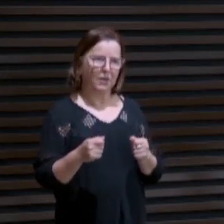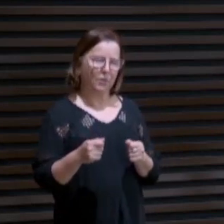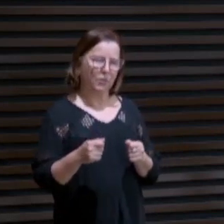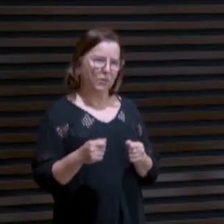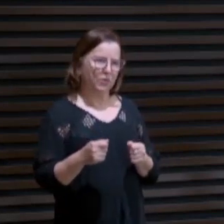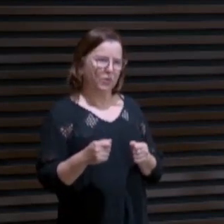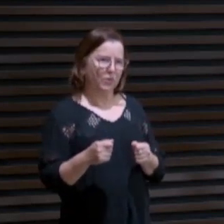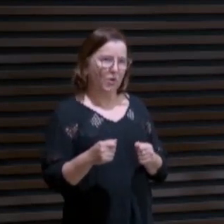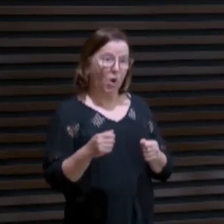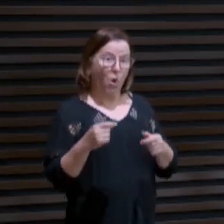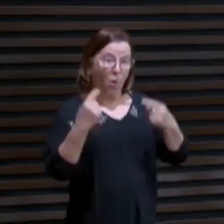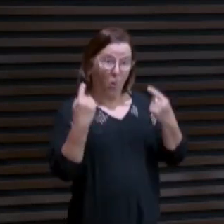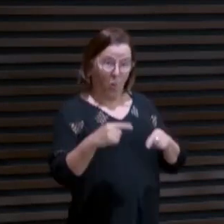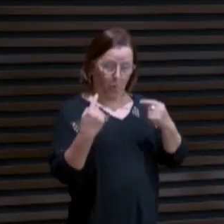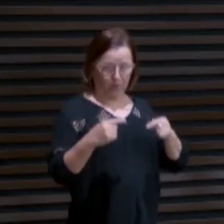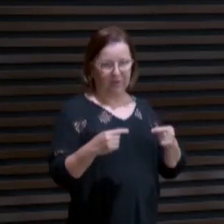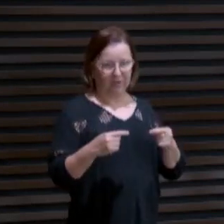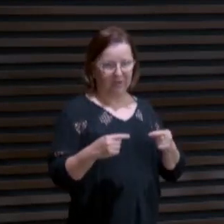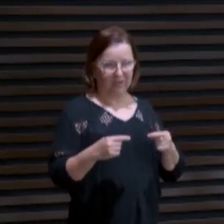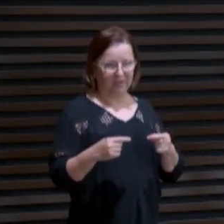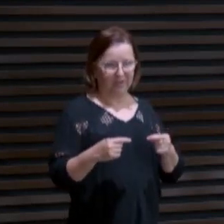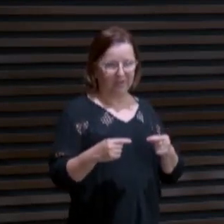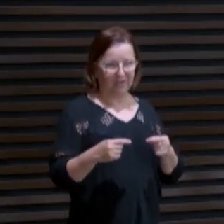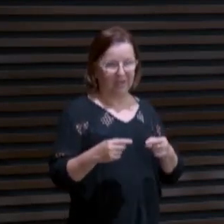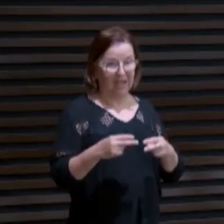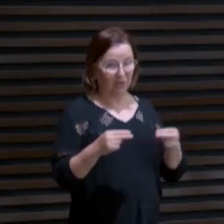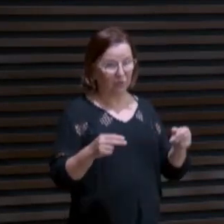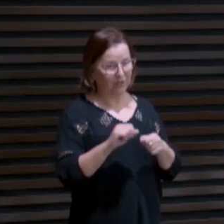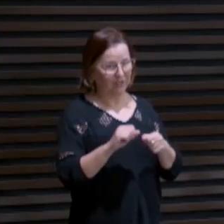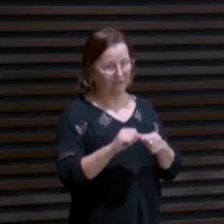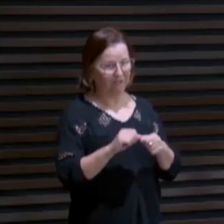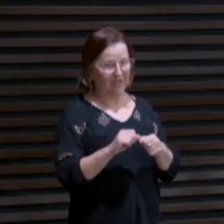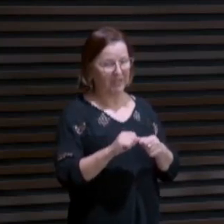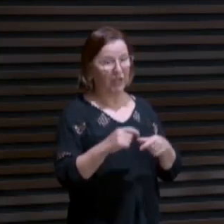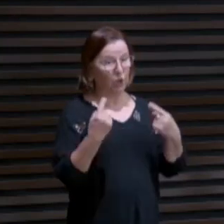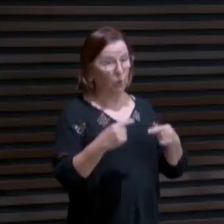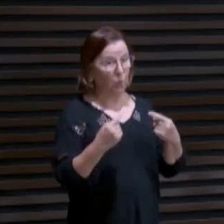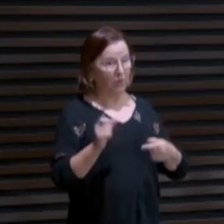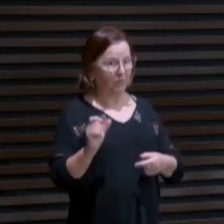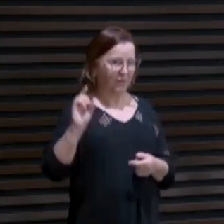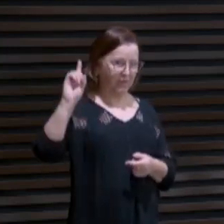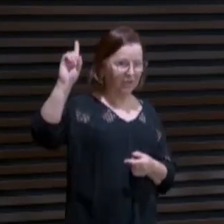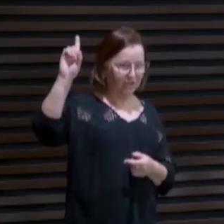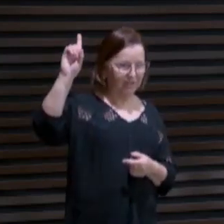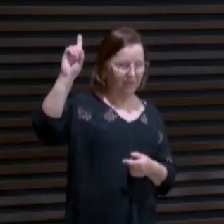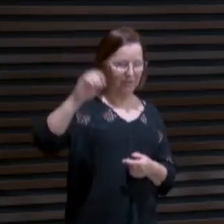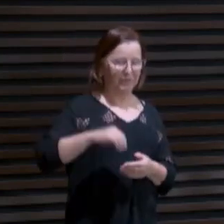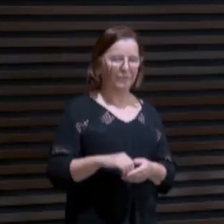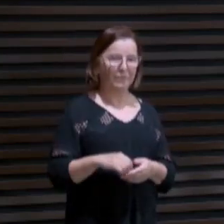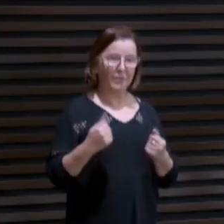anticristãs. Não podemos nos calar. Nós temos que tomar